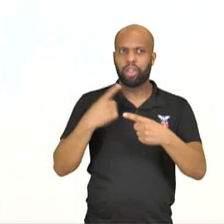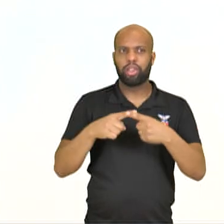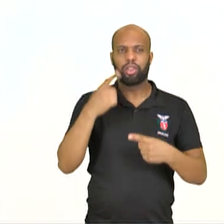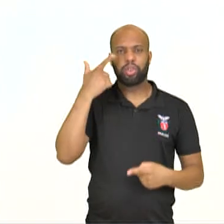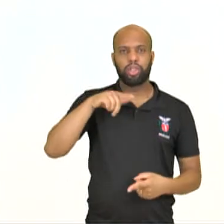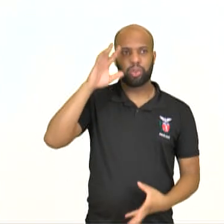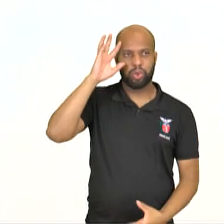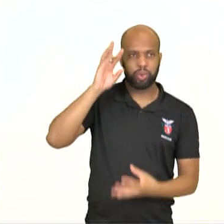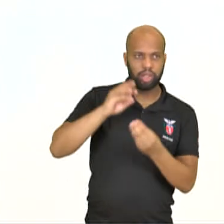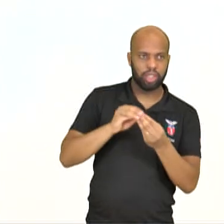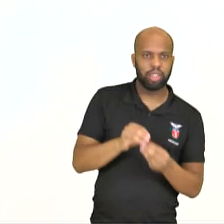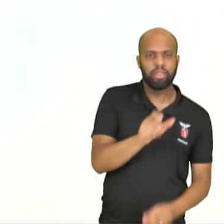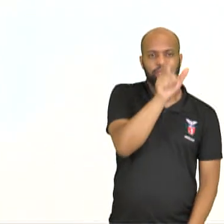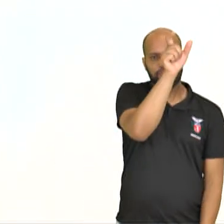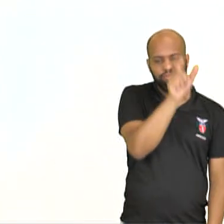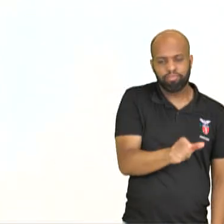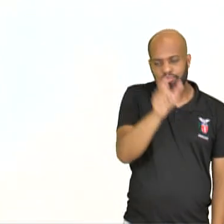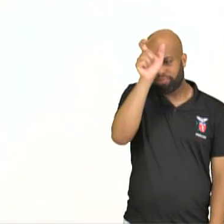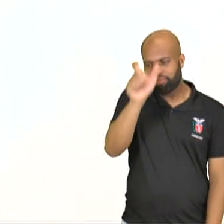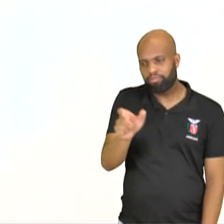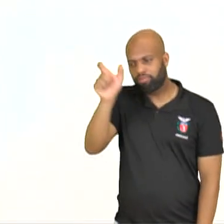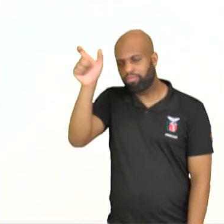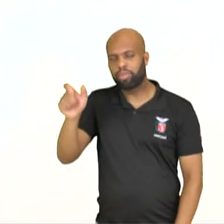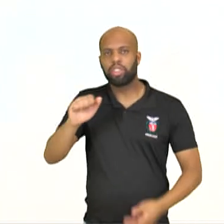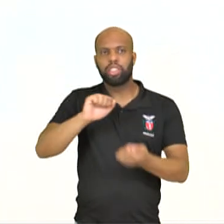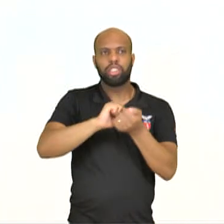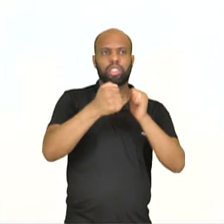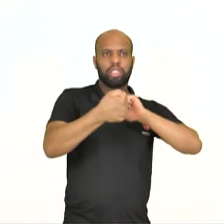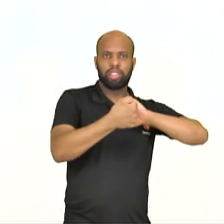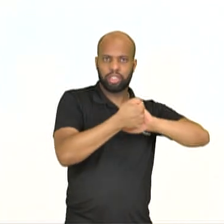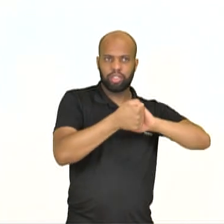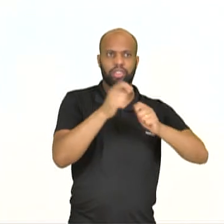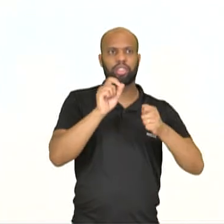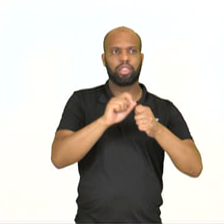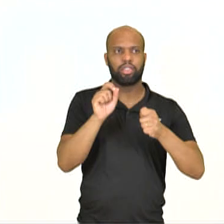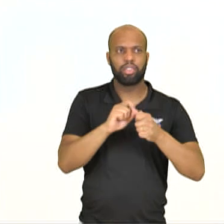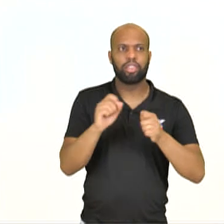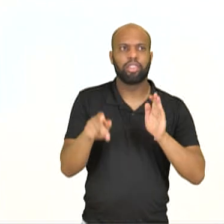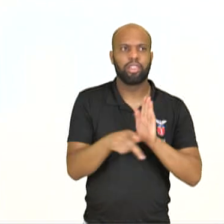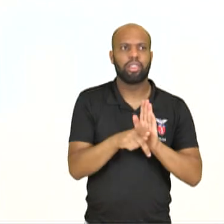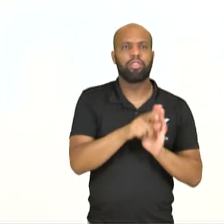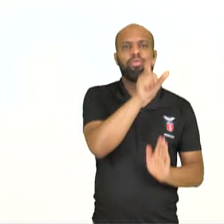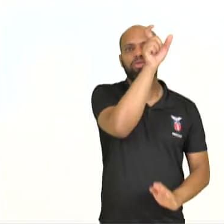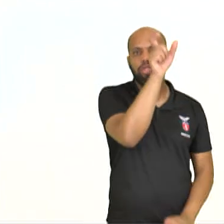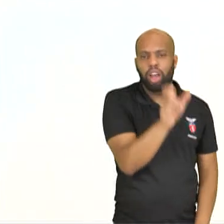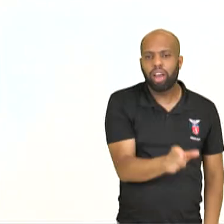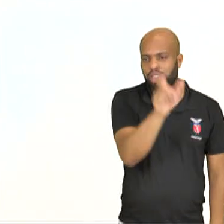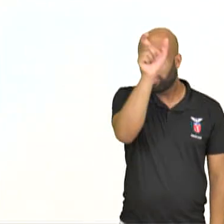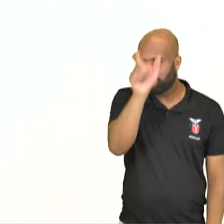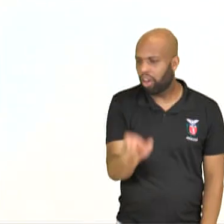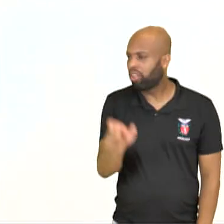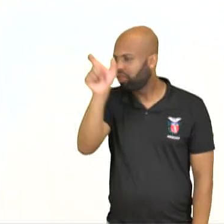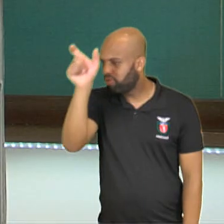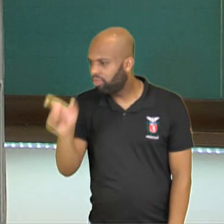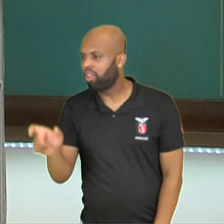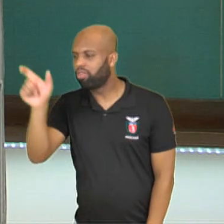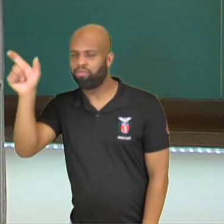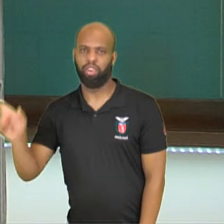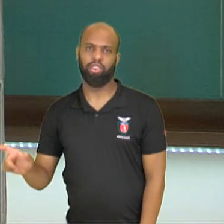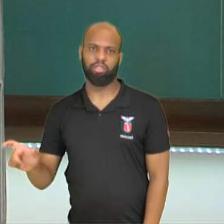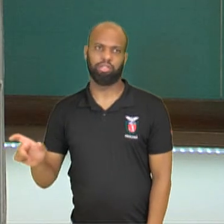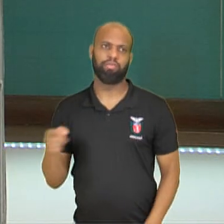consegue compreender esses ajustes que são feitos das faixas de fusos horários. Conforme você pode visualizar